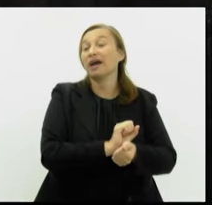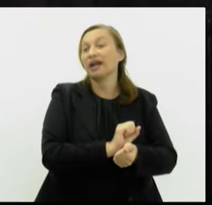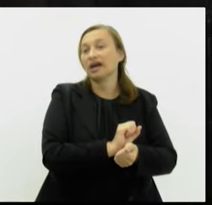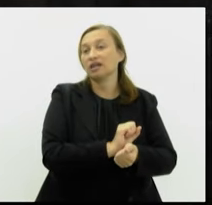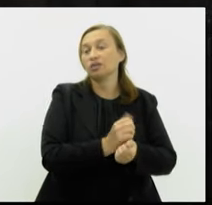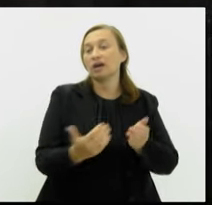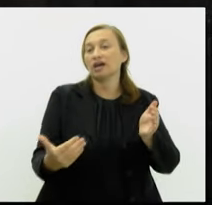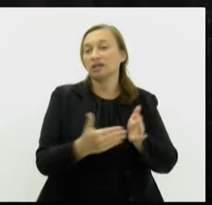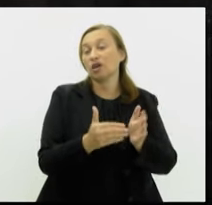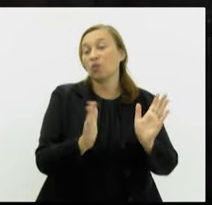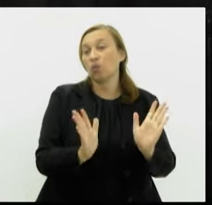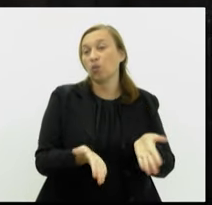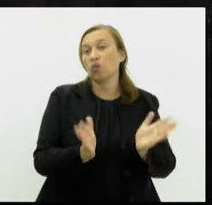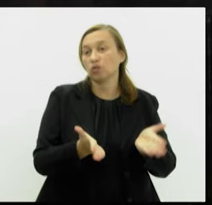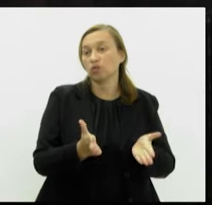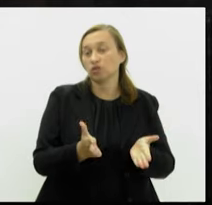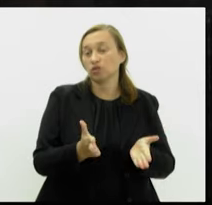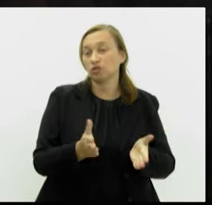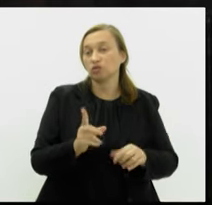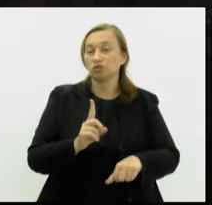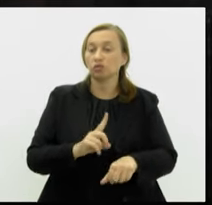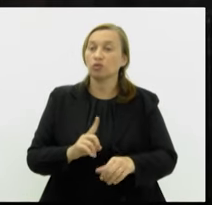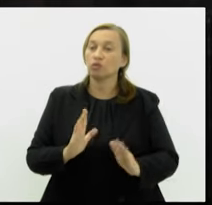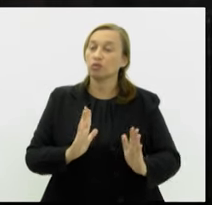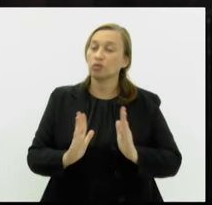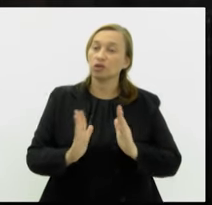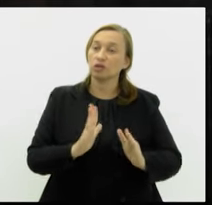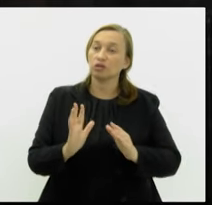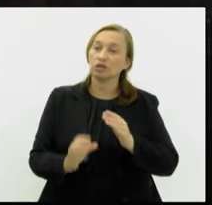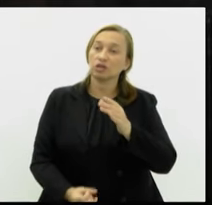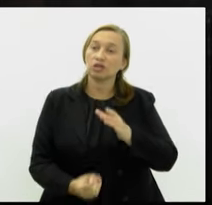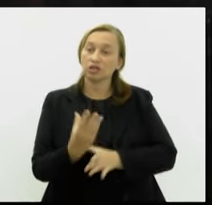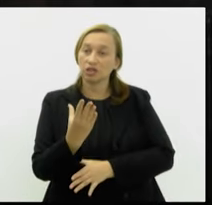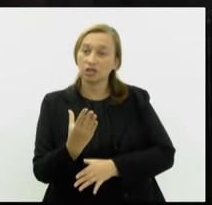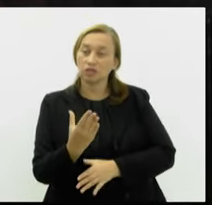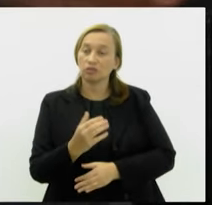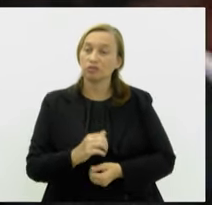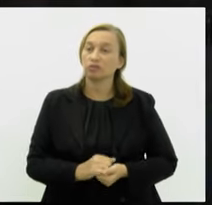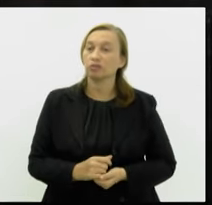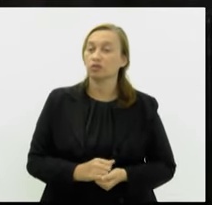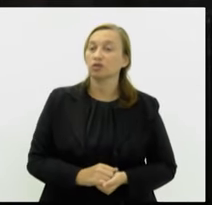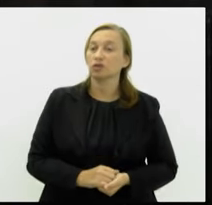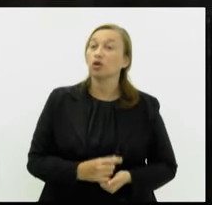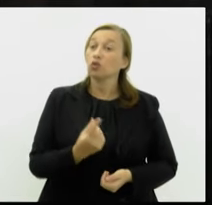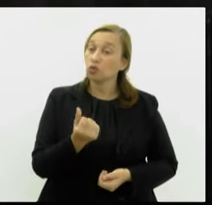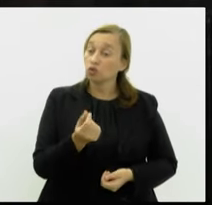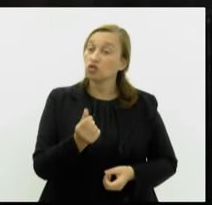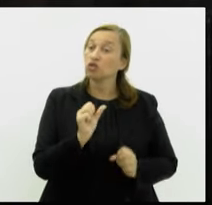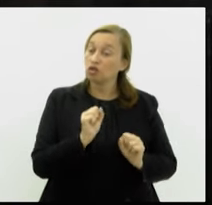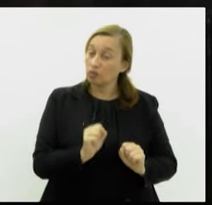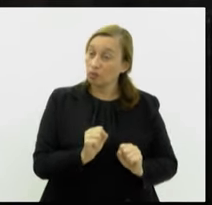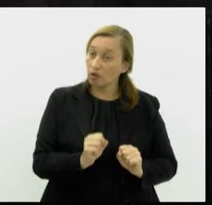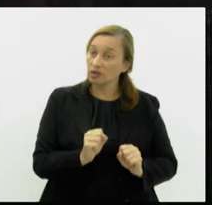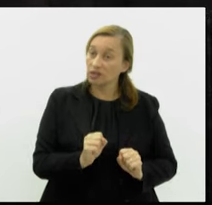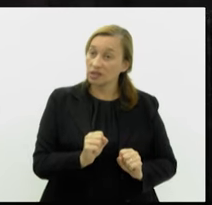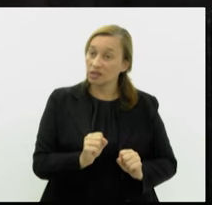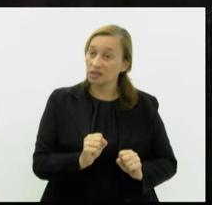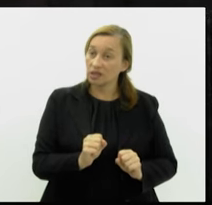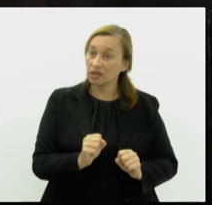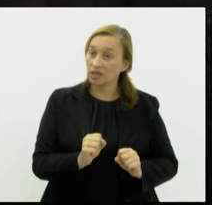até hoje, desde a sua criação, no caixa do Tesouro. Que ele possa ser